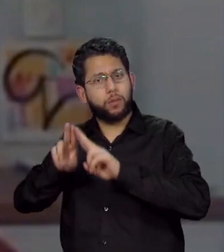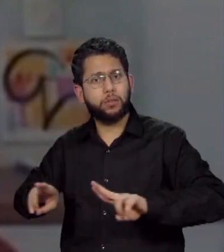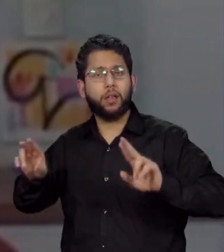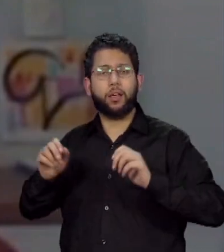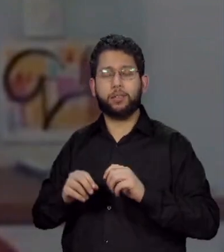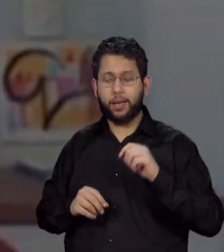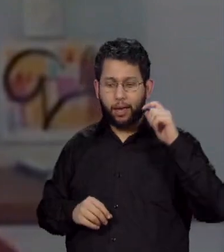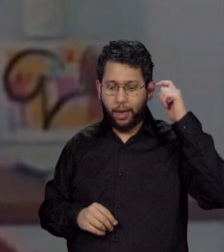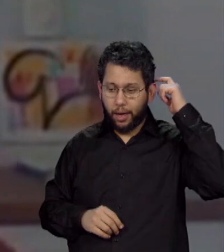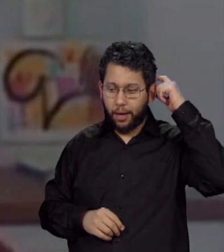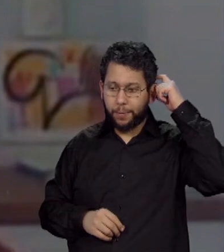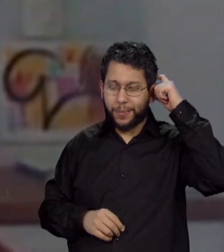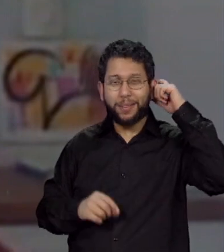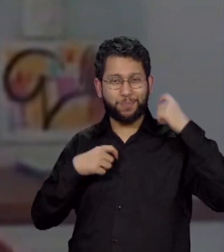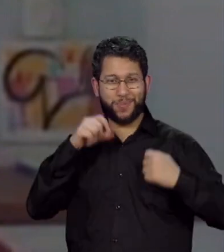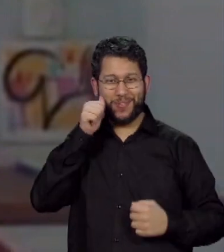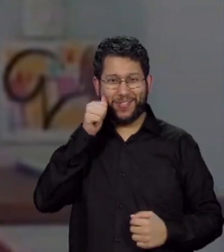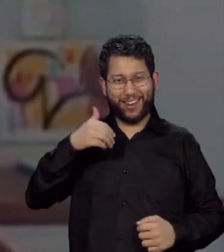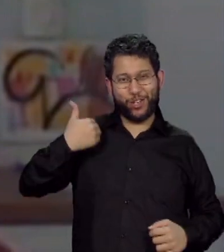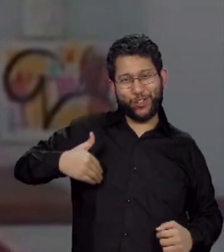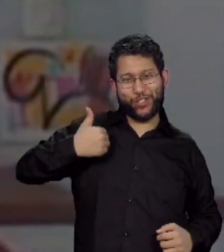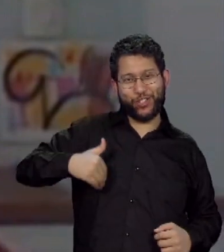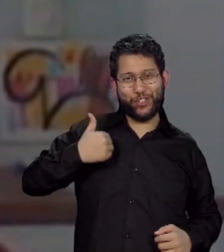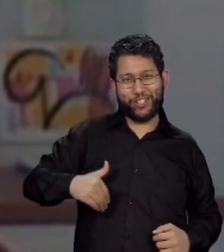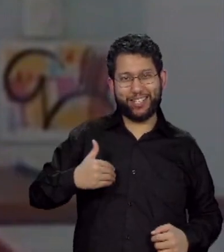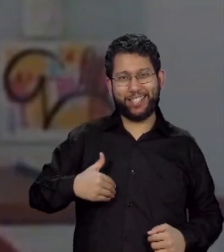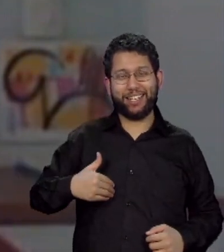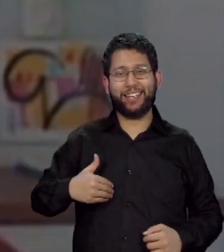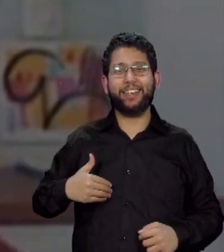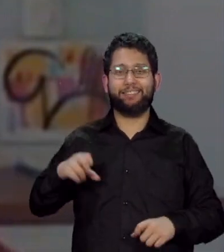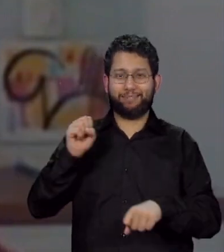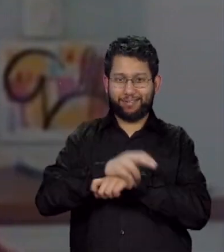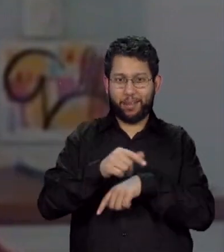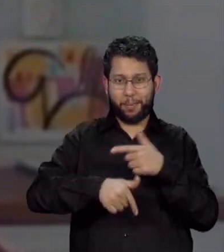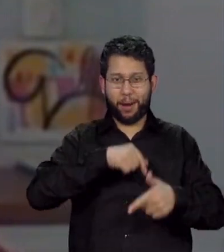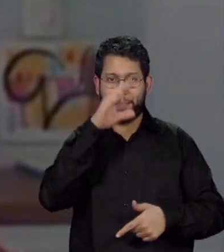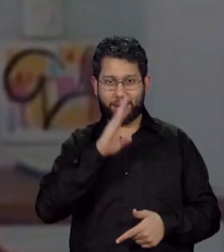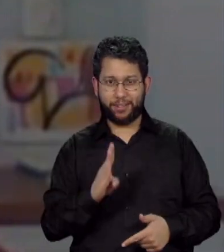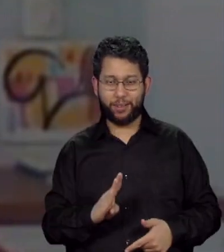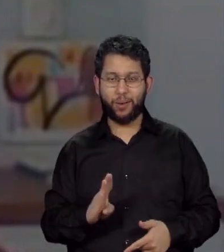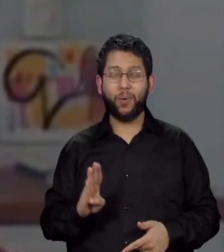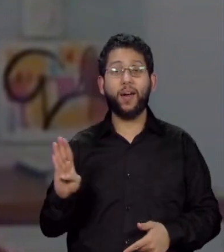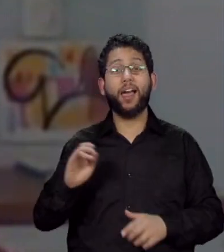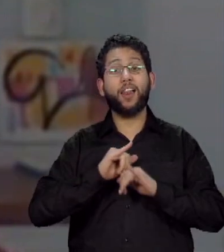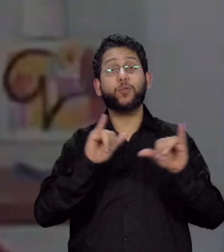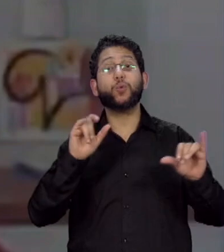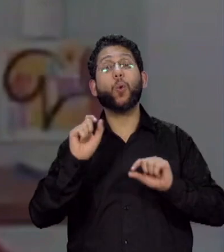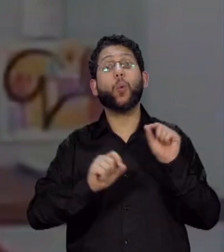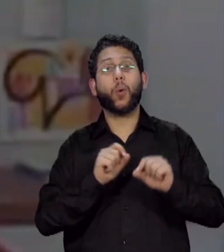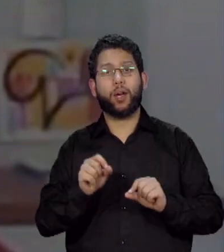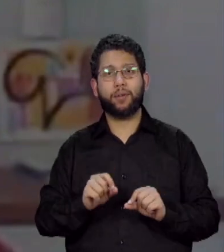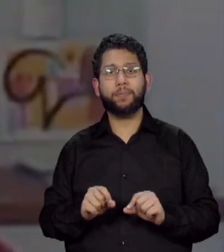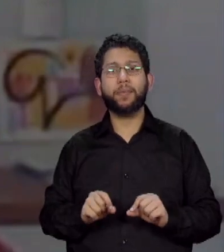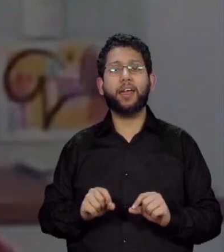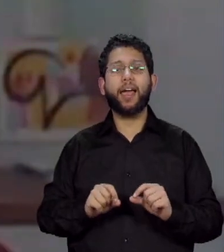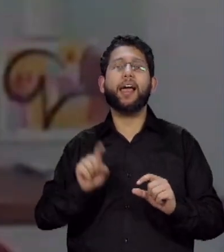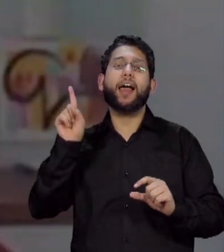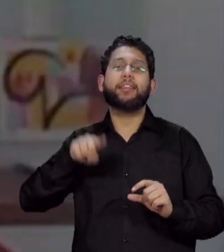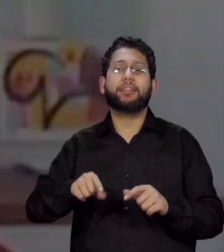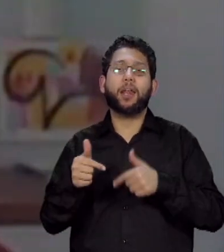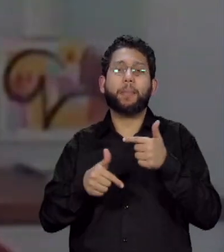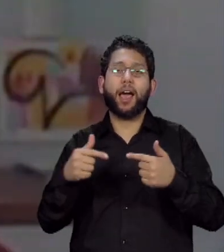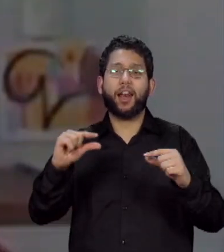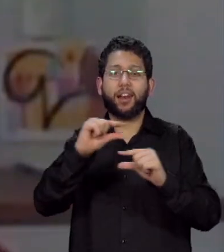Uma vez eu ouvi uma colorista argentina que está atuando no Brasil falando uma coisa muito interessante. Ela estava falando sobre a trajetória dela.